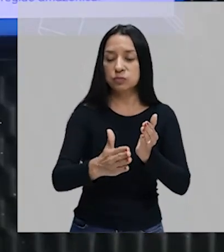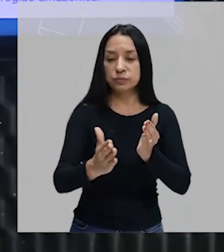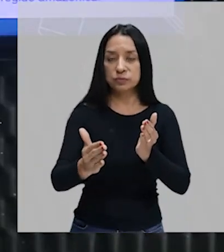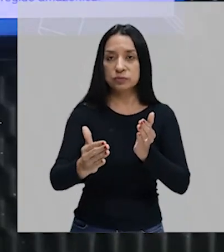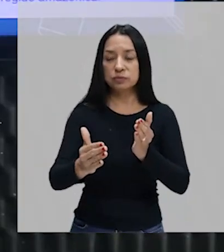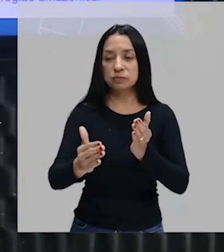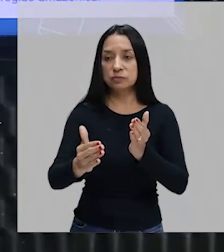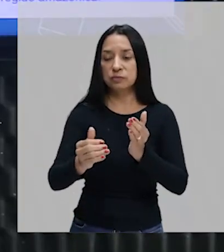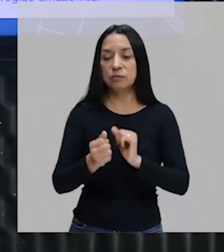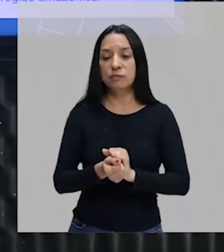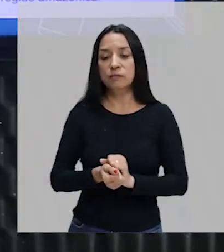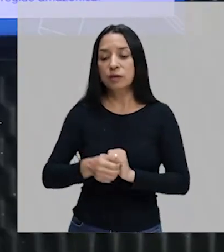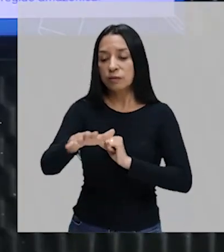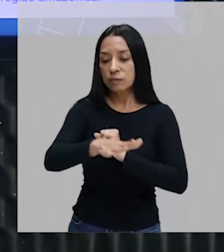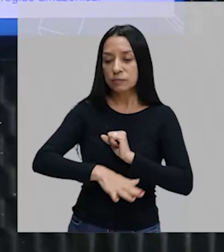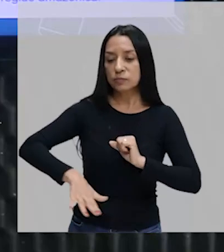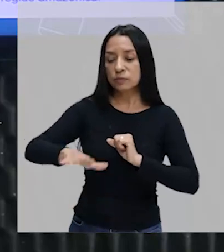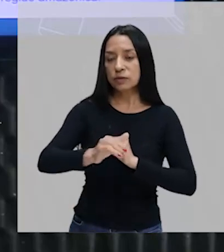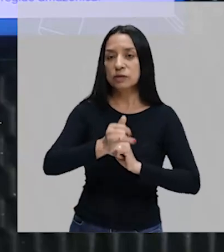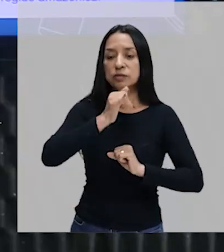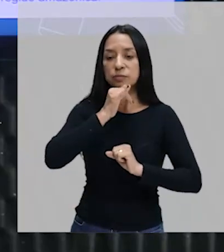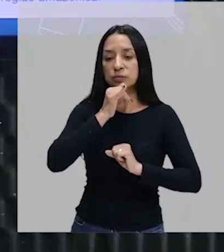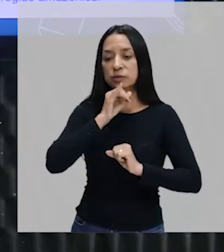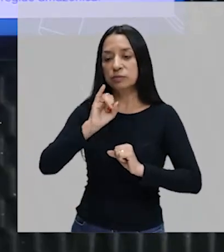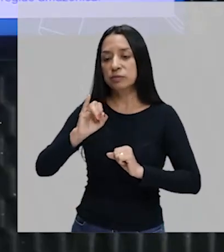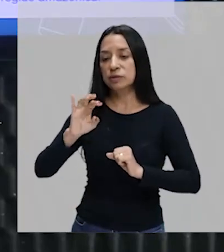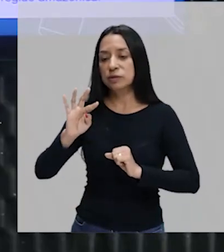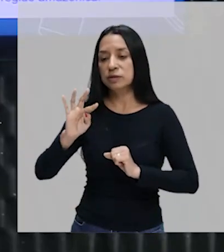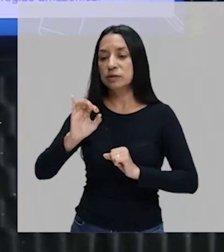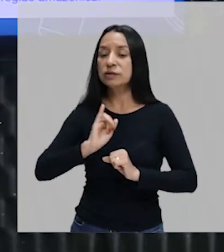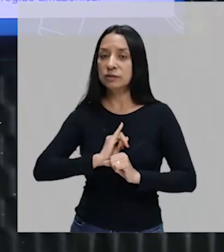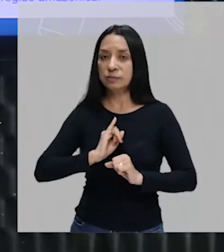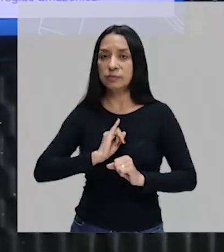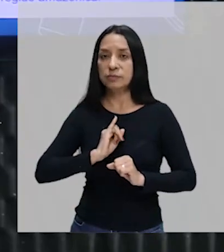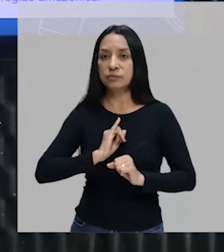certo? Locais como, por exemplo, Itapecuru,